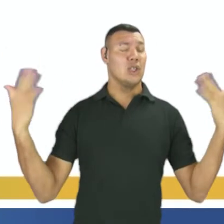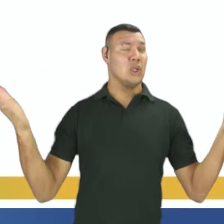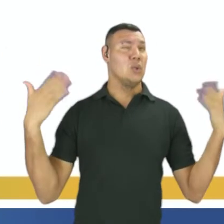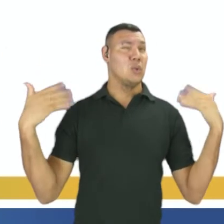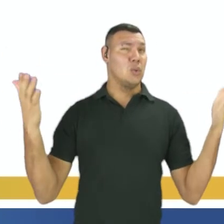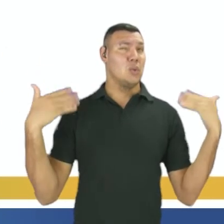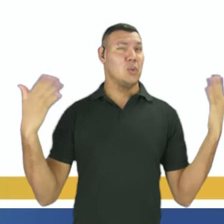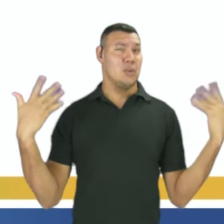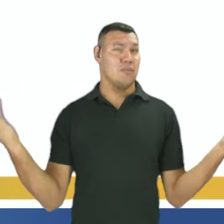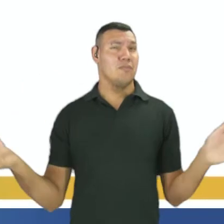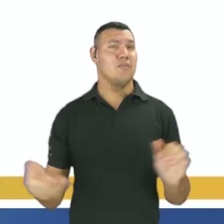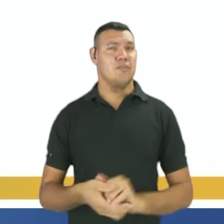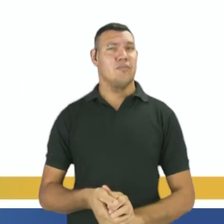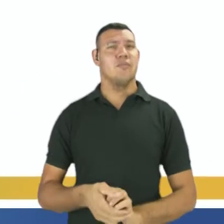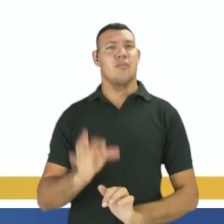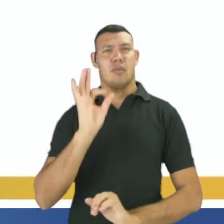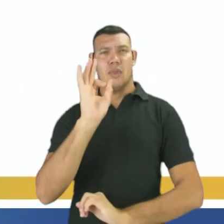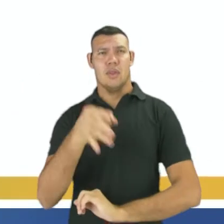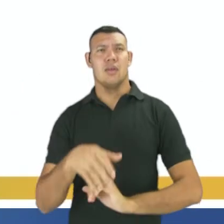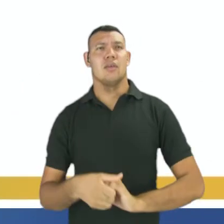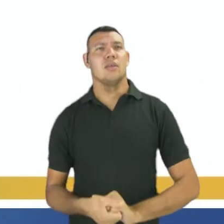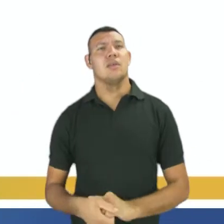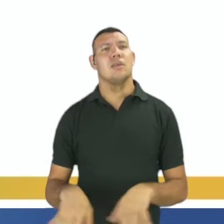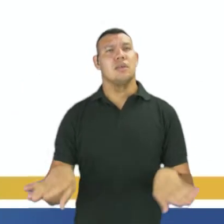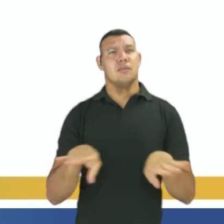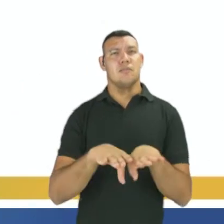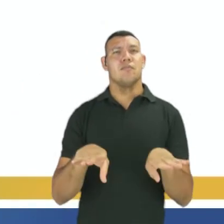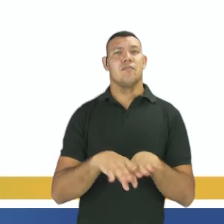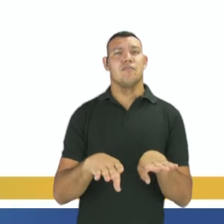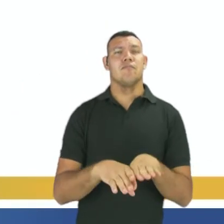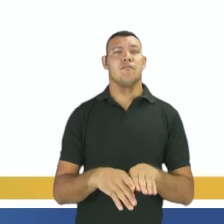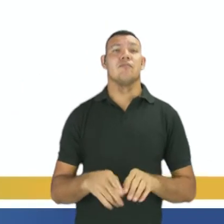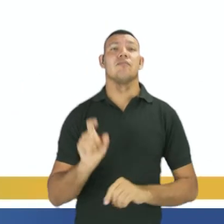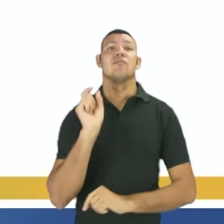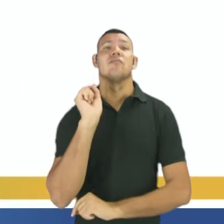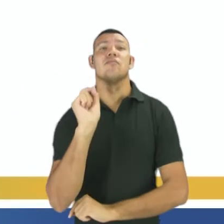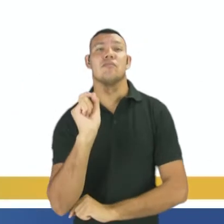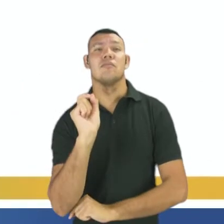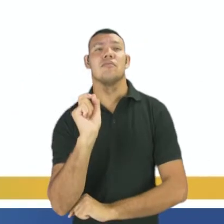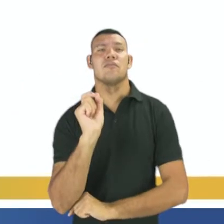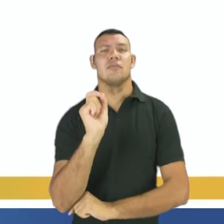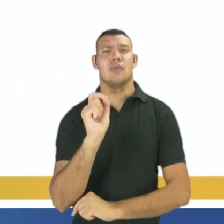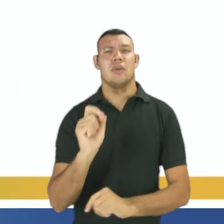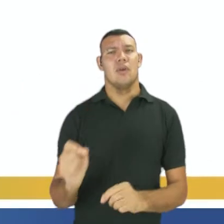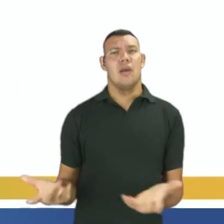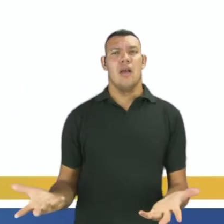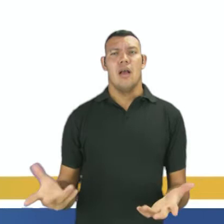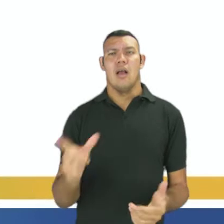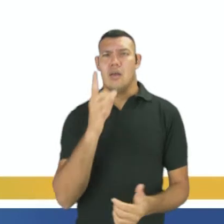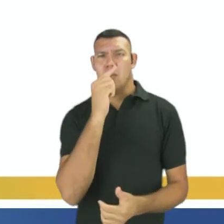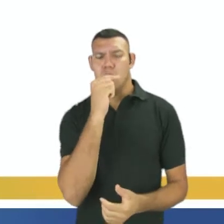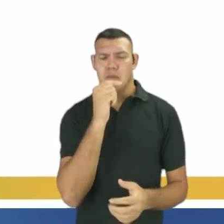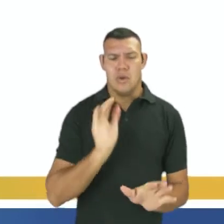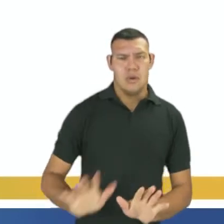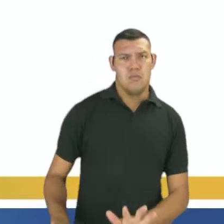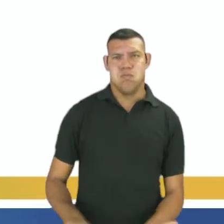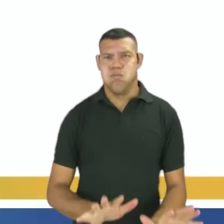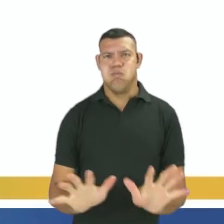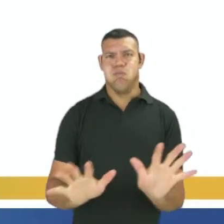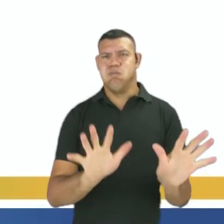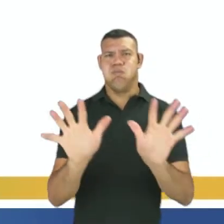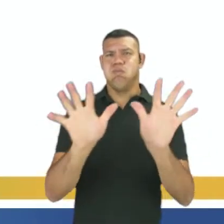amazônica além disso a elevada incidência da radiação solar a alta humildade e consequente